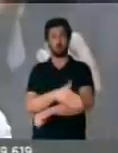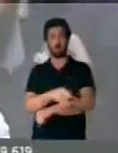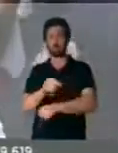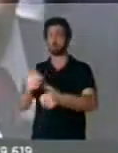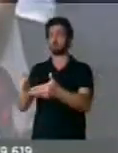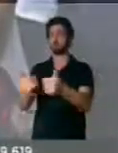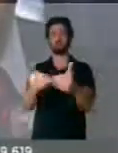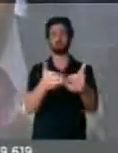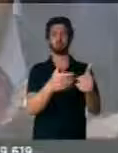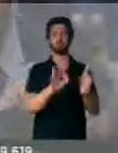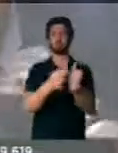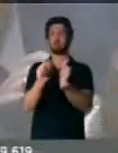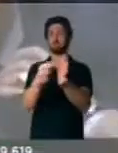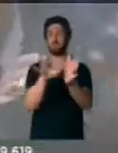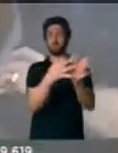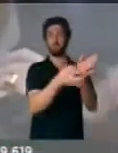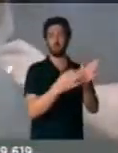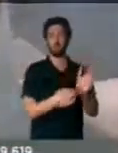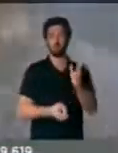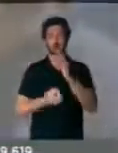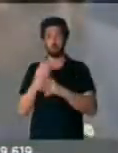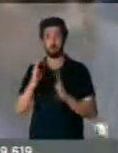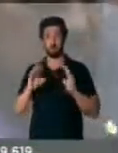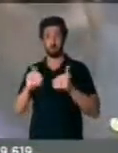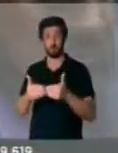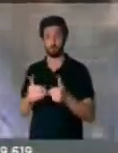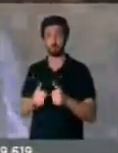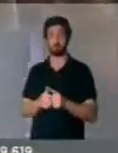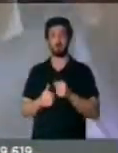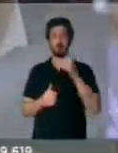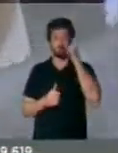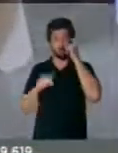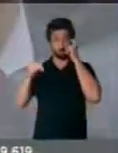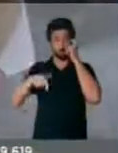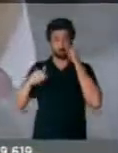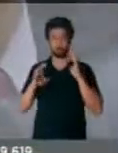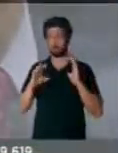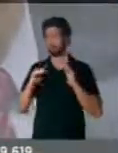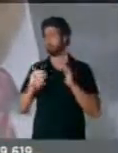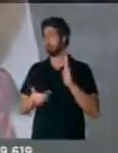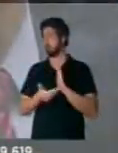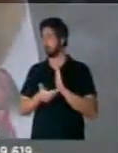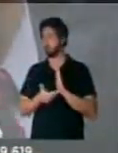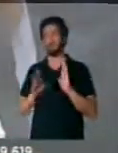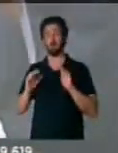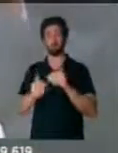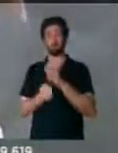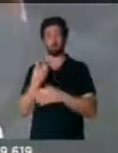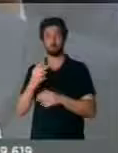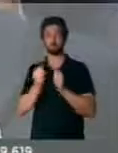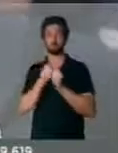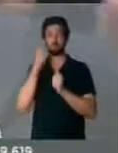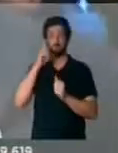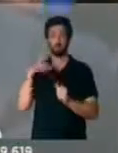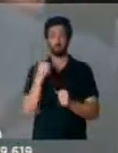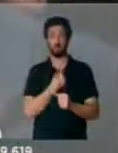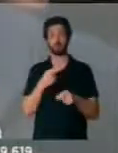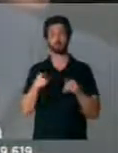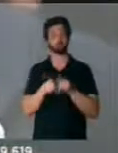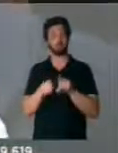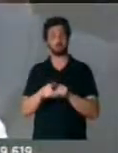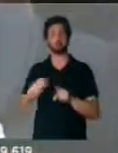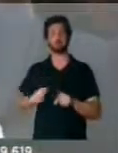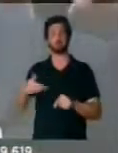coletando assinatura. Quando se criou a comissão aqui nessa casa, através dos nossos deputados,